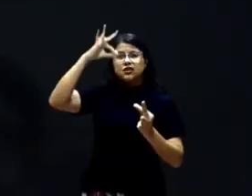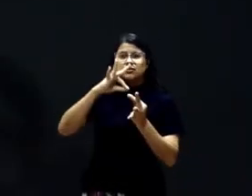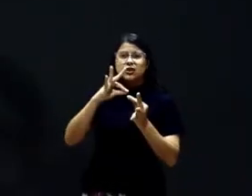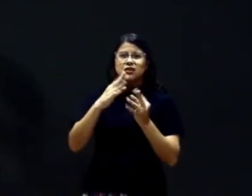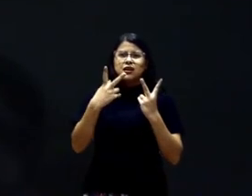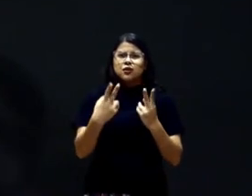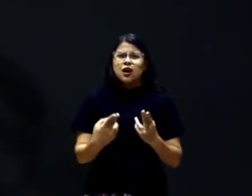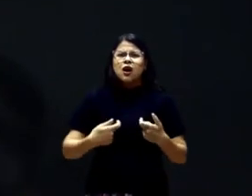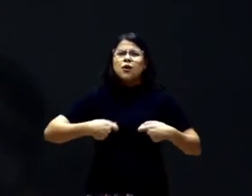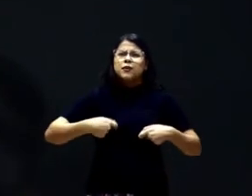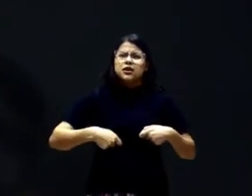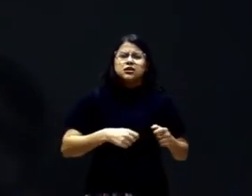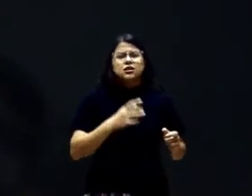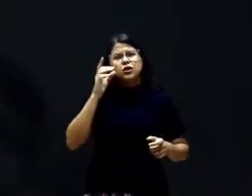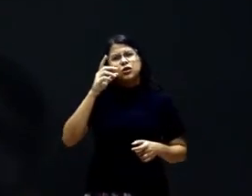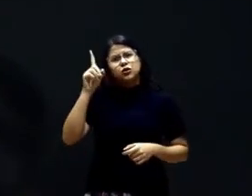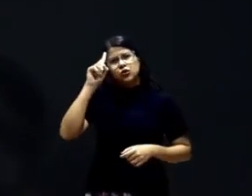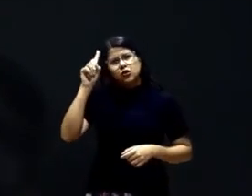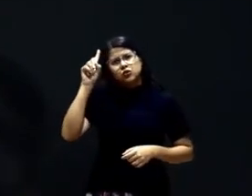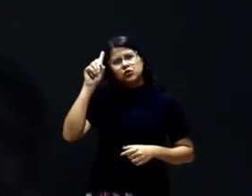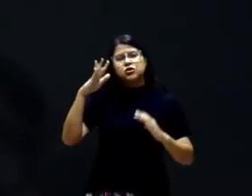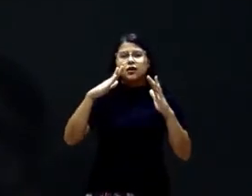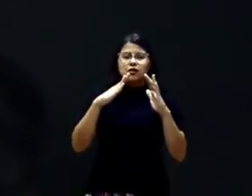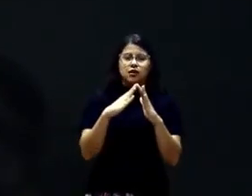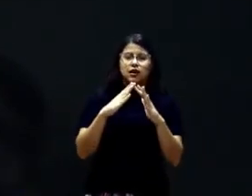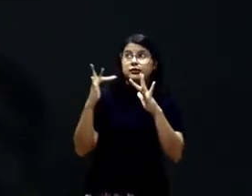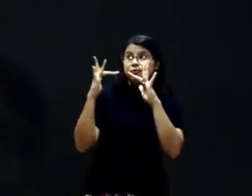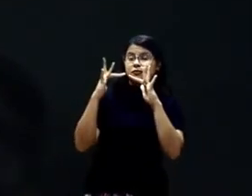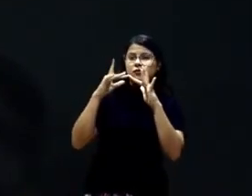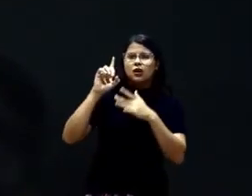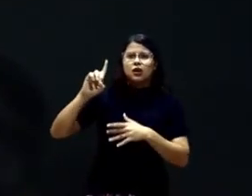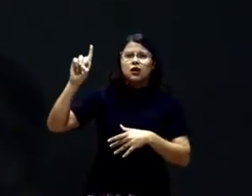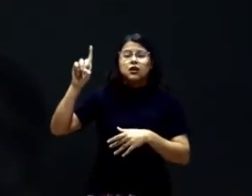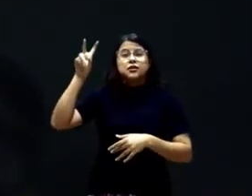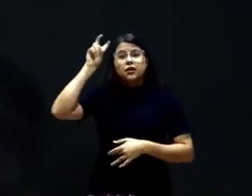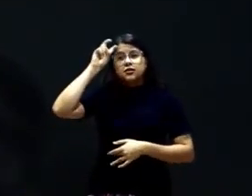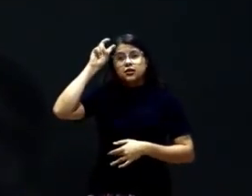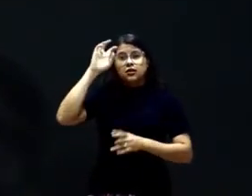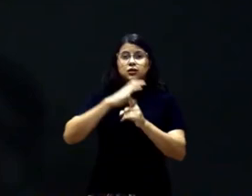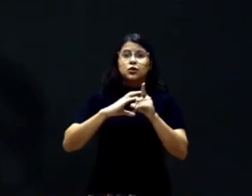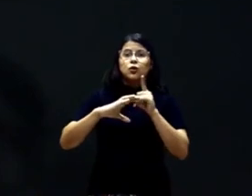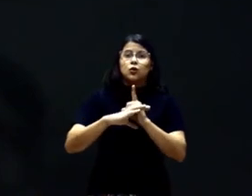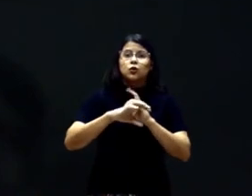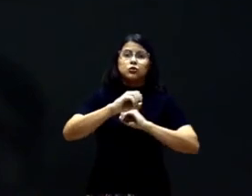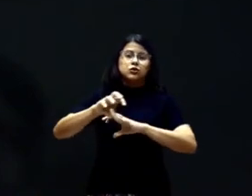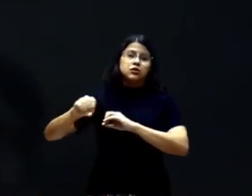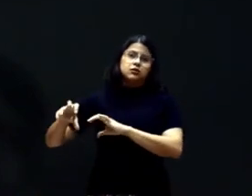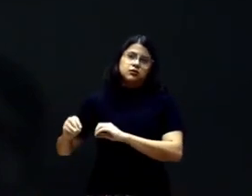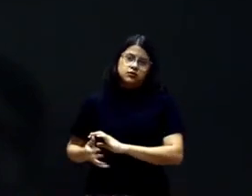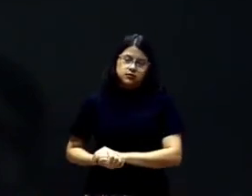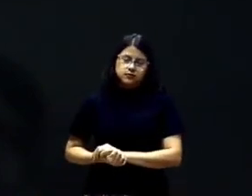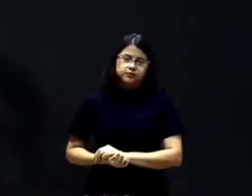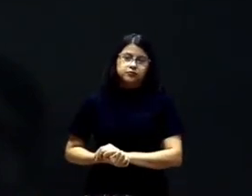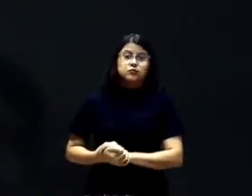Venha quinta-feira com a sua família. Essa quinta é especial. Nós vamos estar toda quinta que antecede a